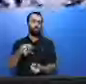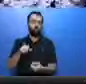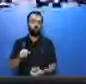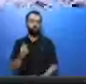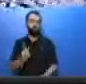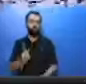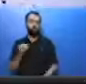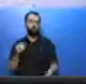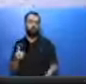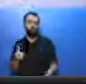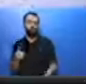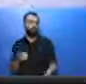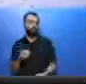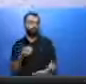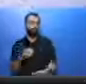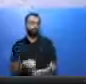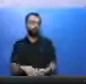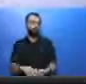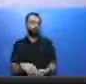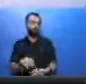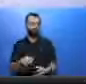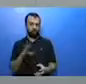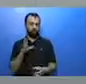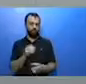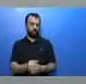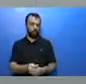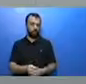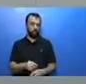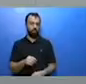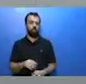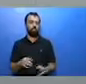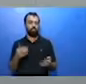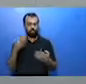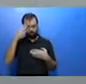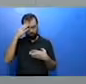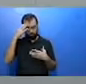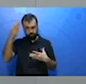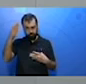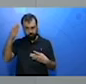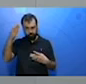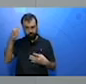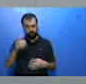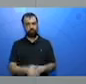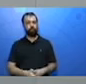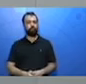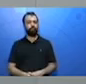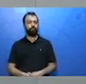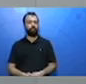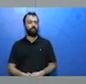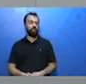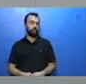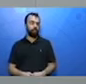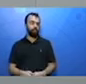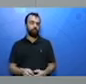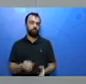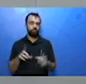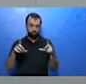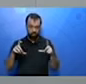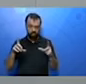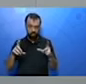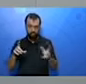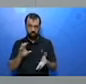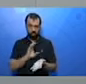Então, a aula de hoje fica até aqui. Muito obrigado. Não esqueçam de mandar a foto